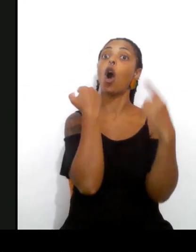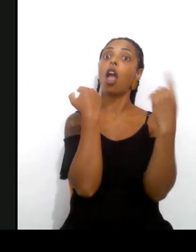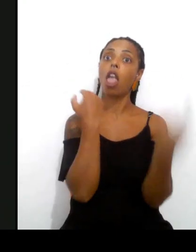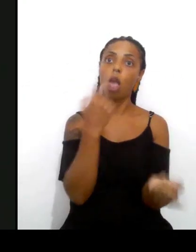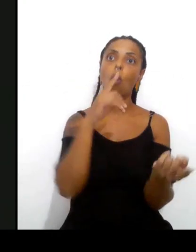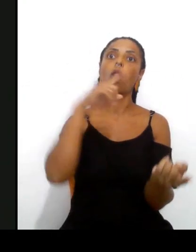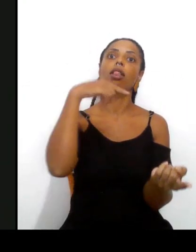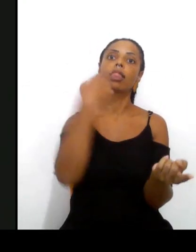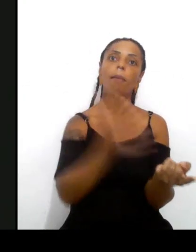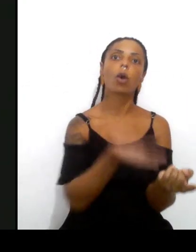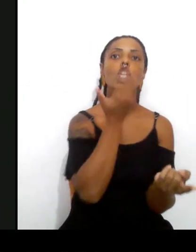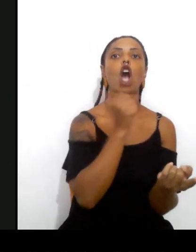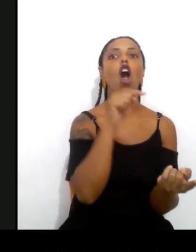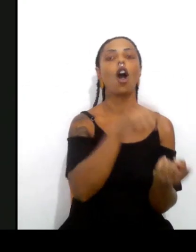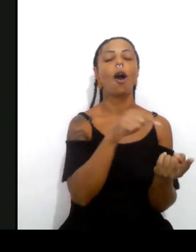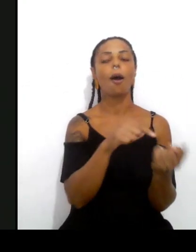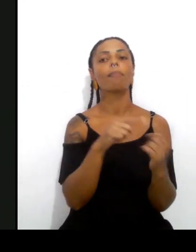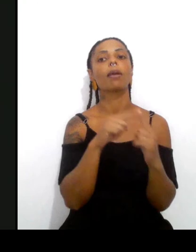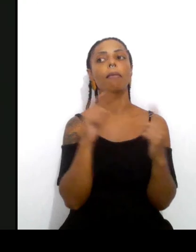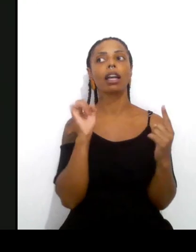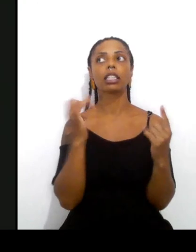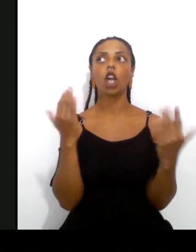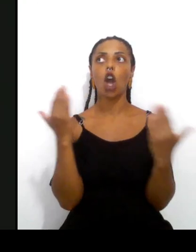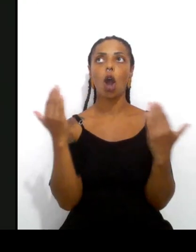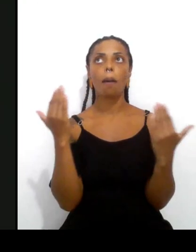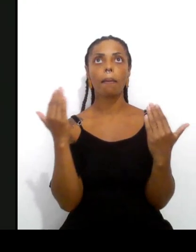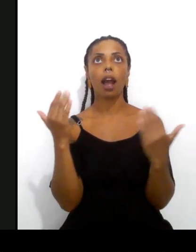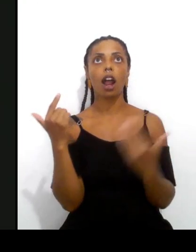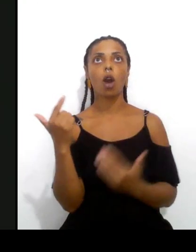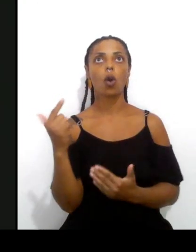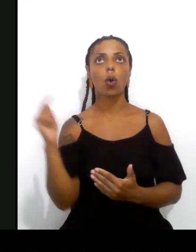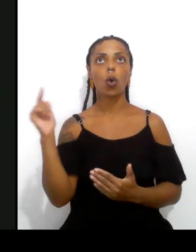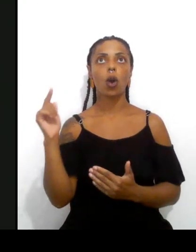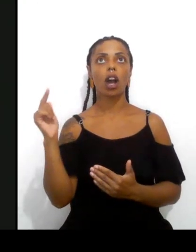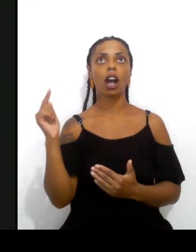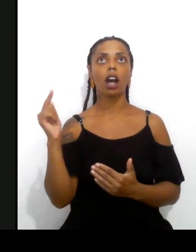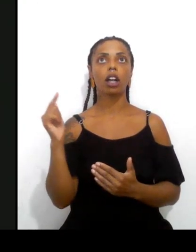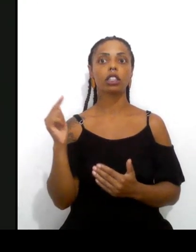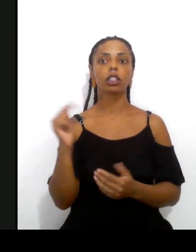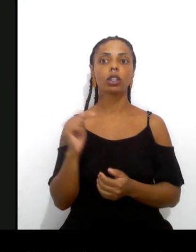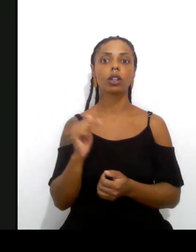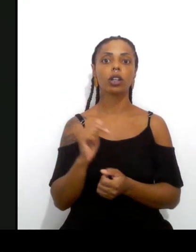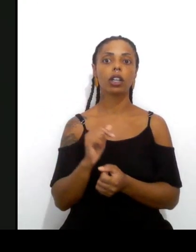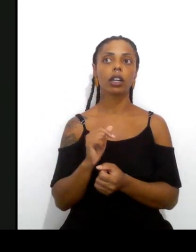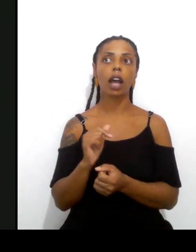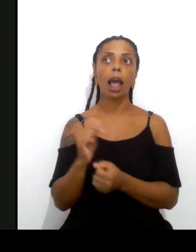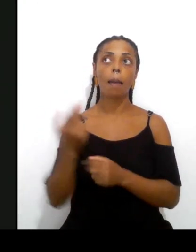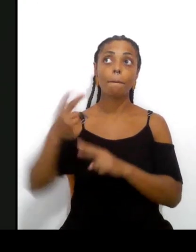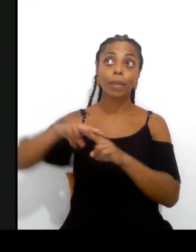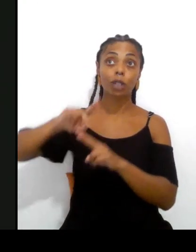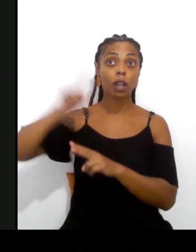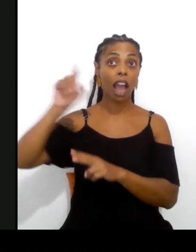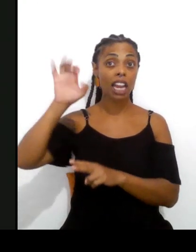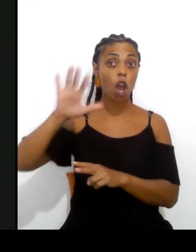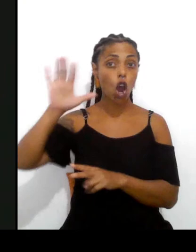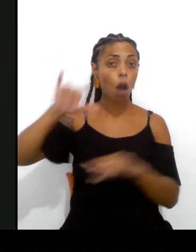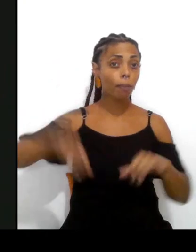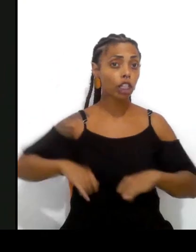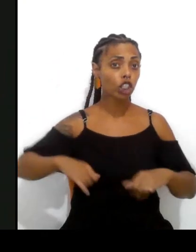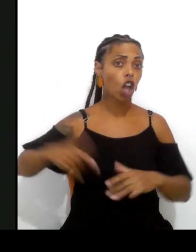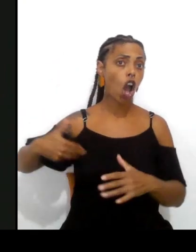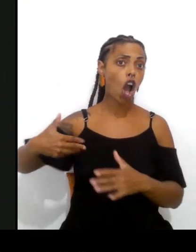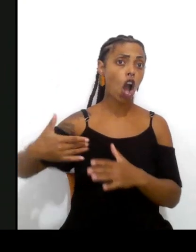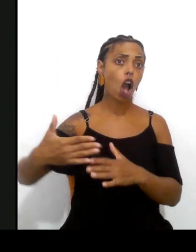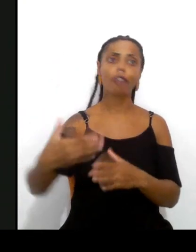torturas é que era submetidos os prisioneiros na Europa É nesse momento então que ele